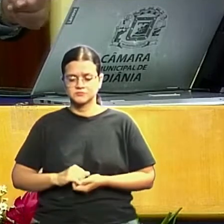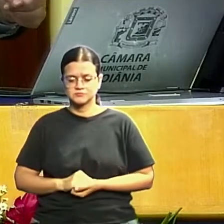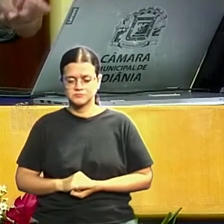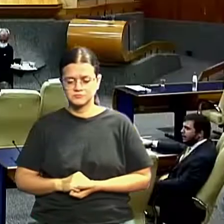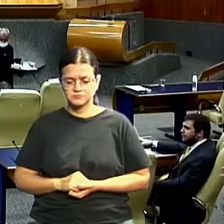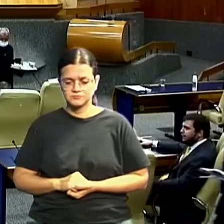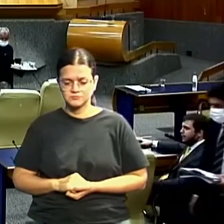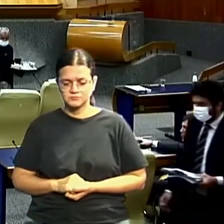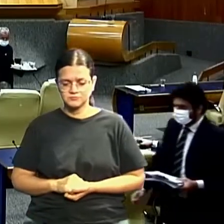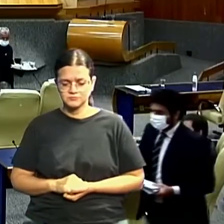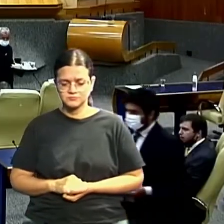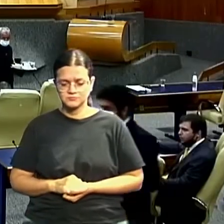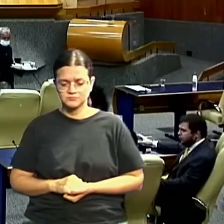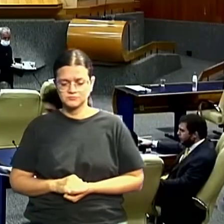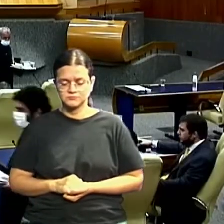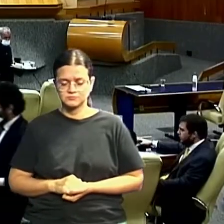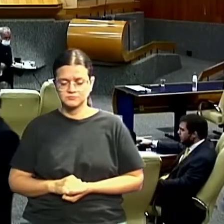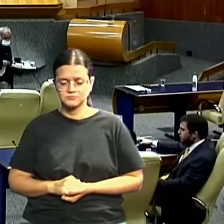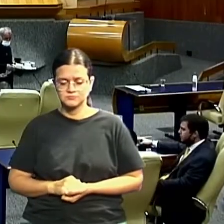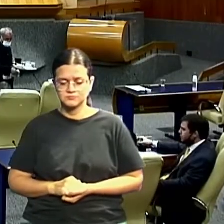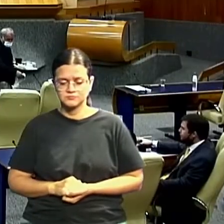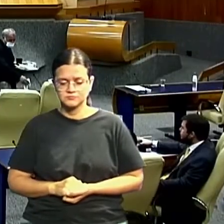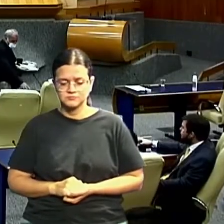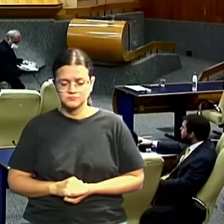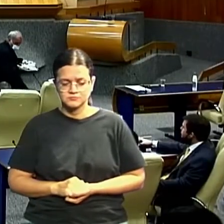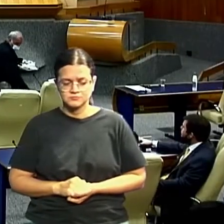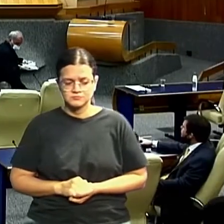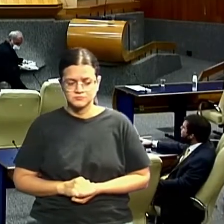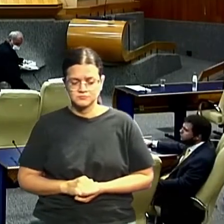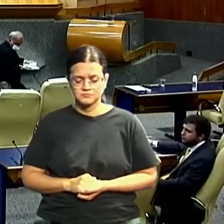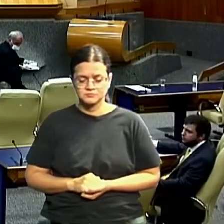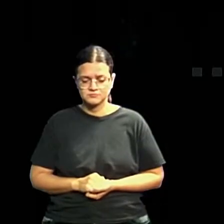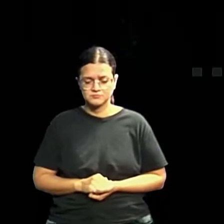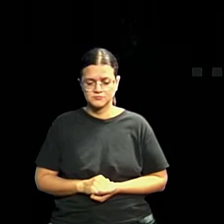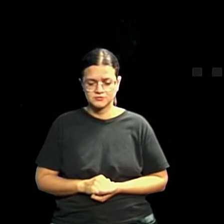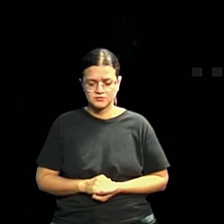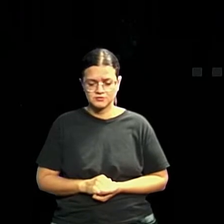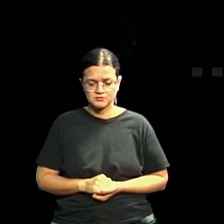Aqui não sai, não?